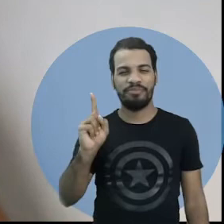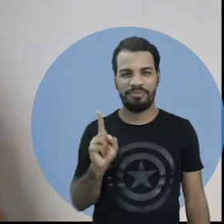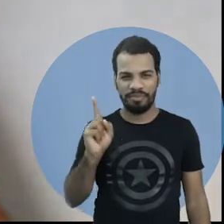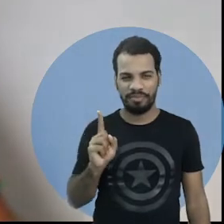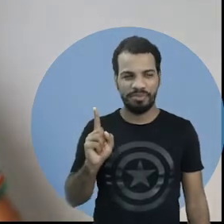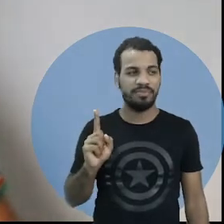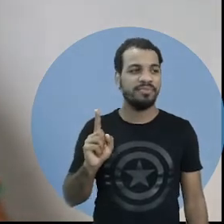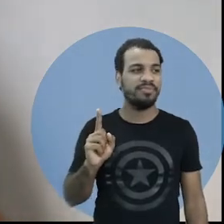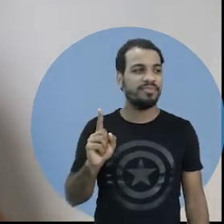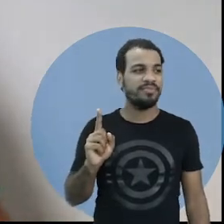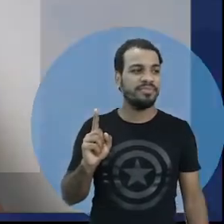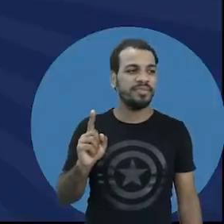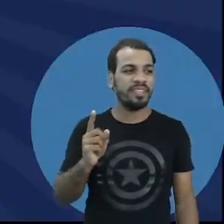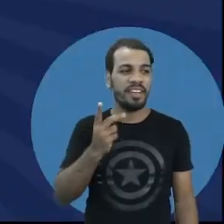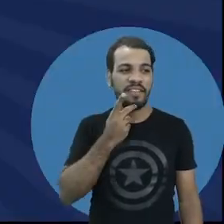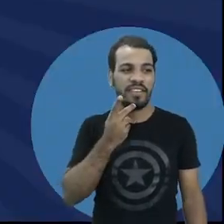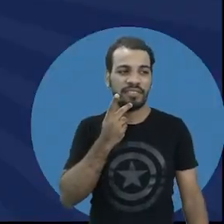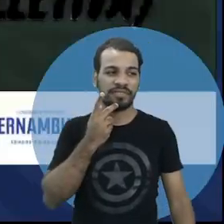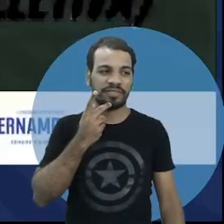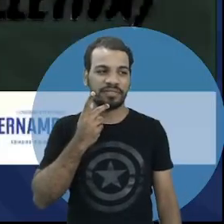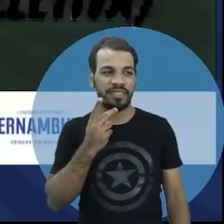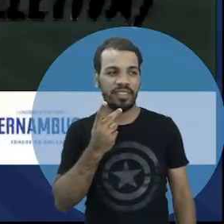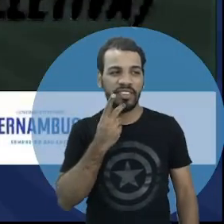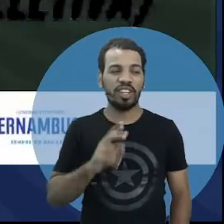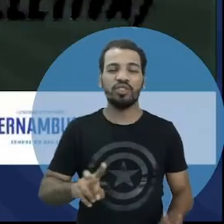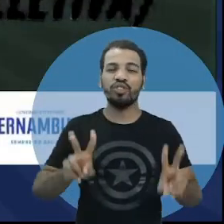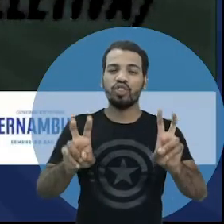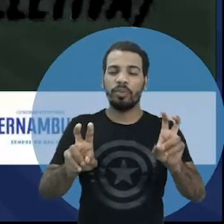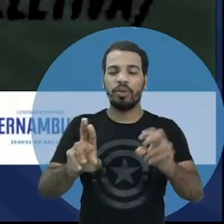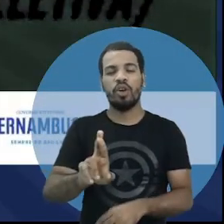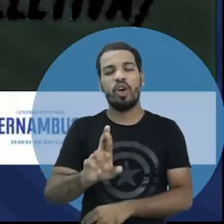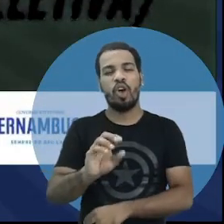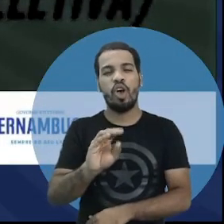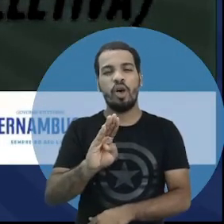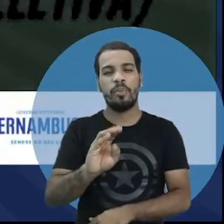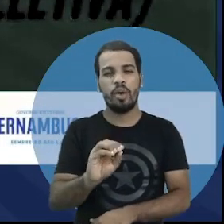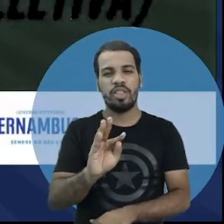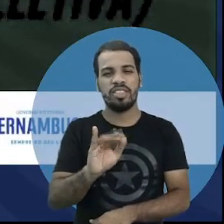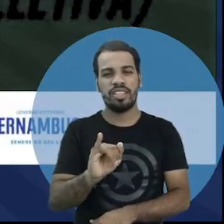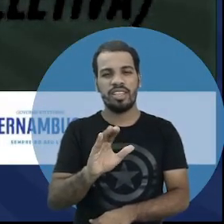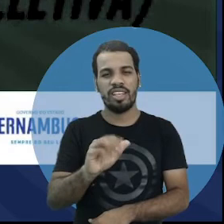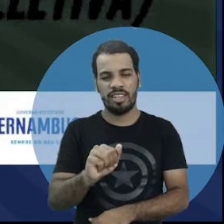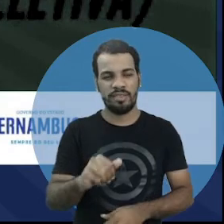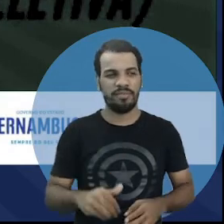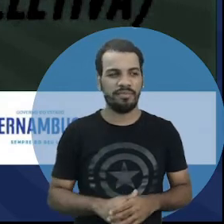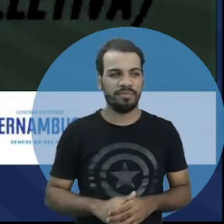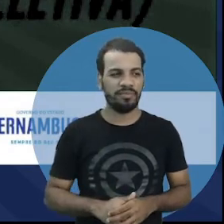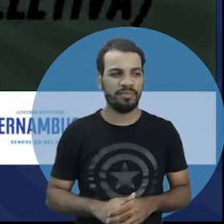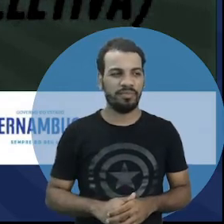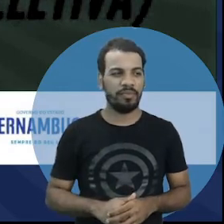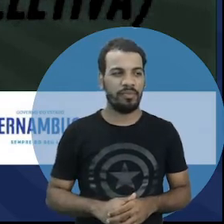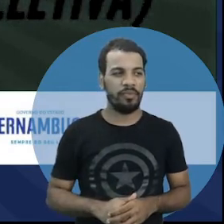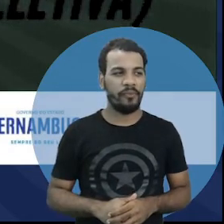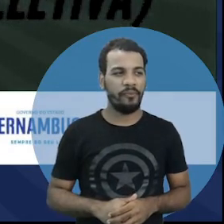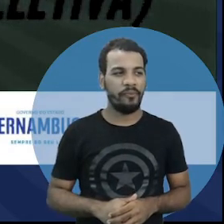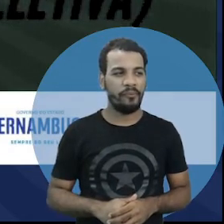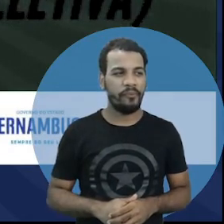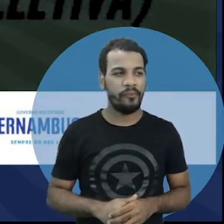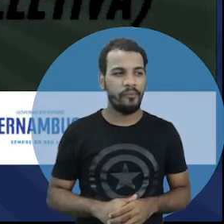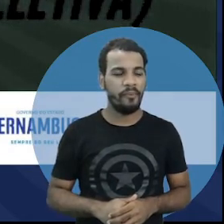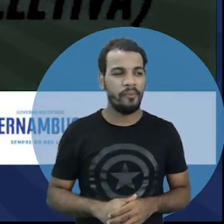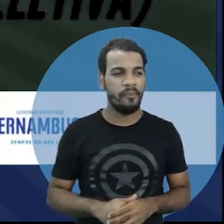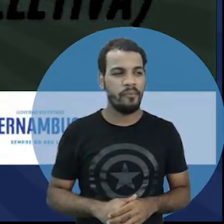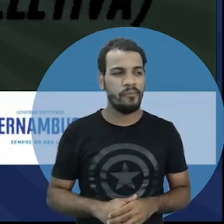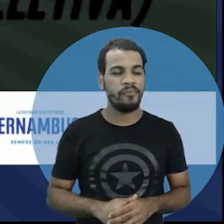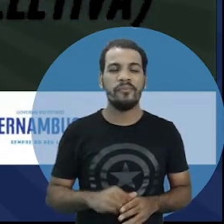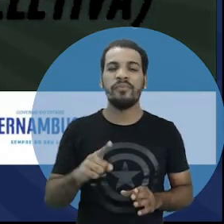hoje aqui da robótica. Vamos, então, ver aí o itinerário formativo, que é uma novidade aí, realmente é